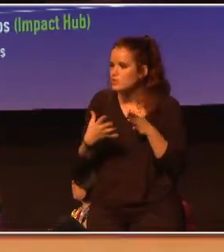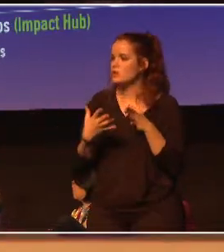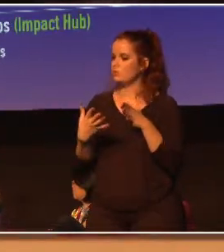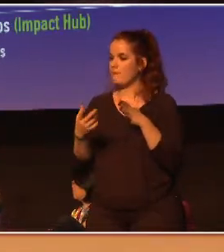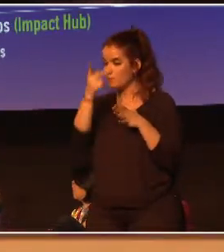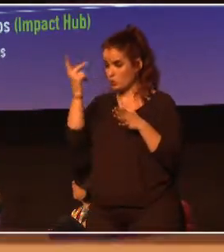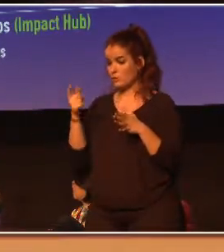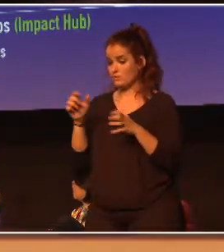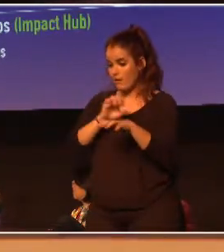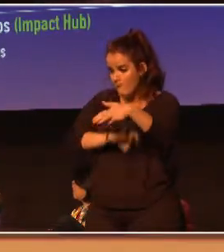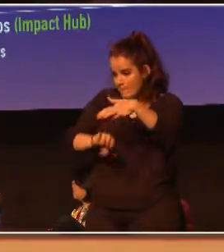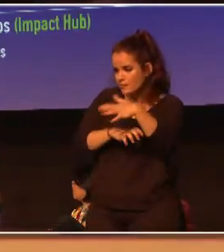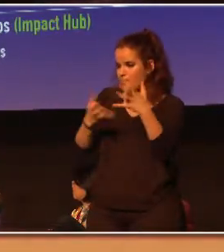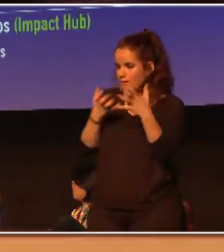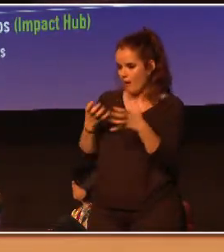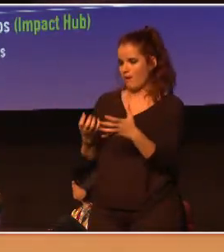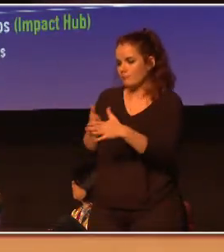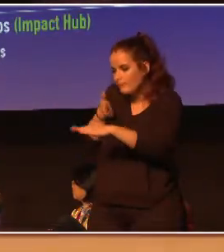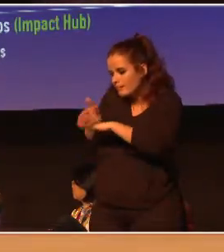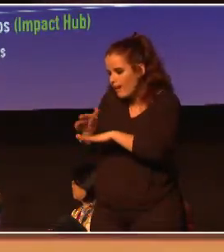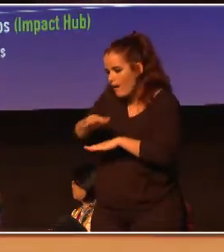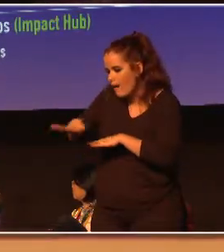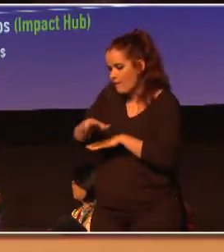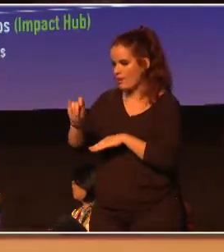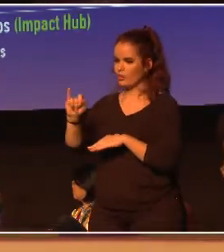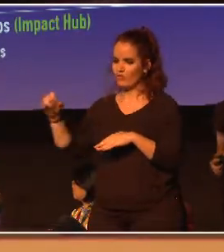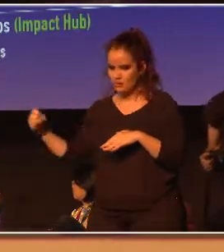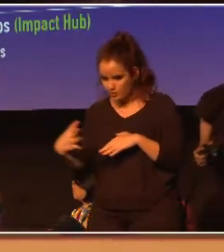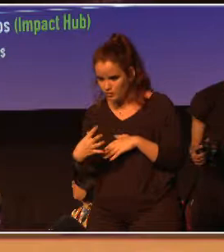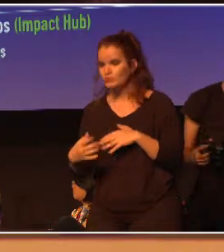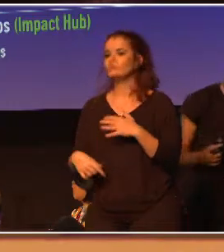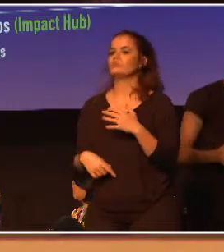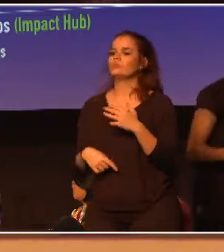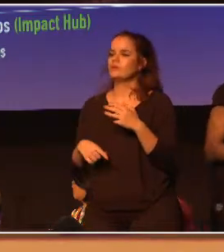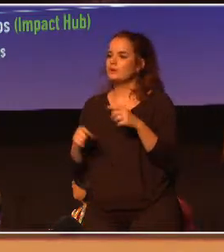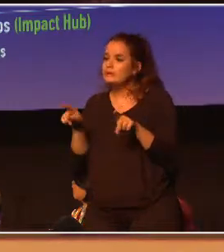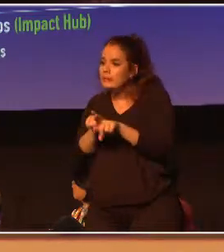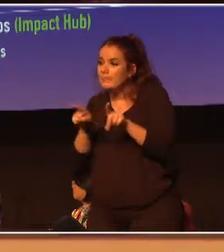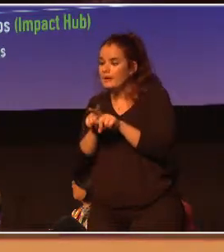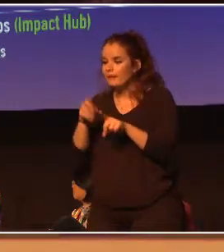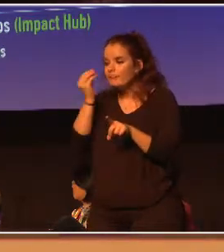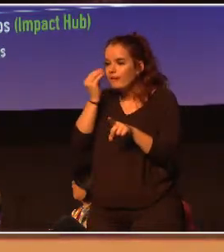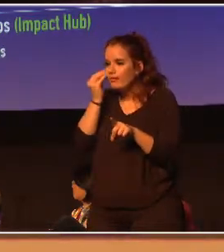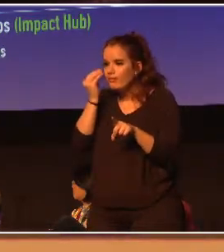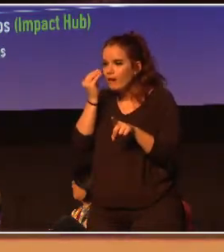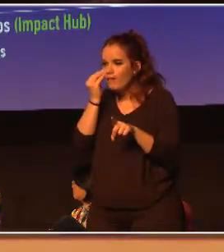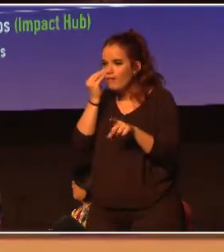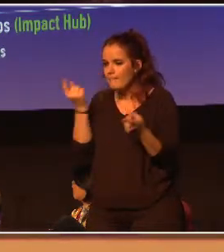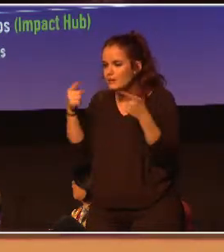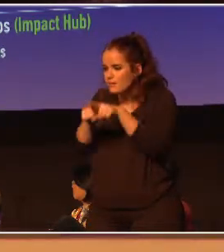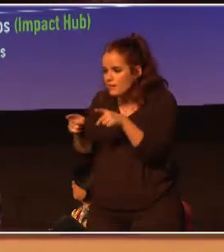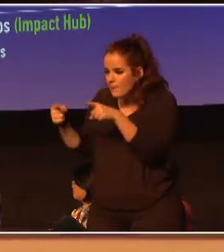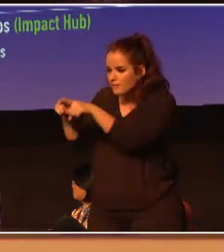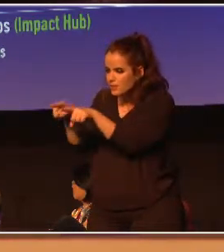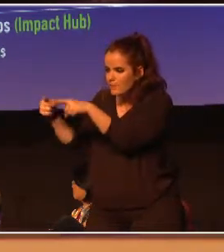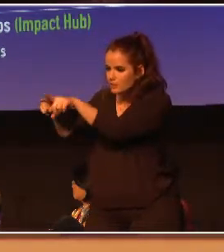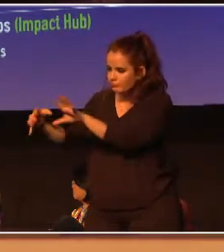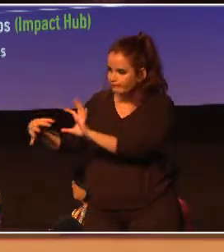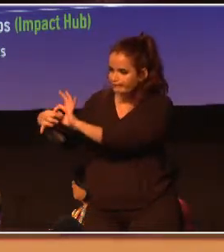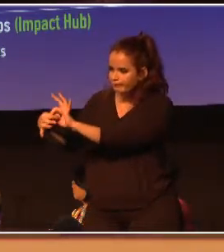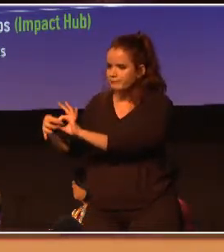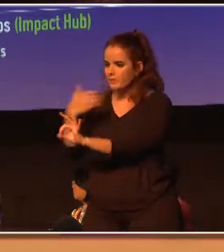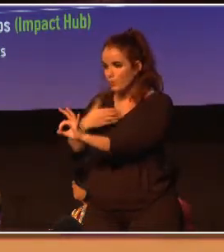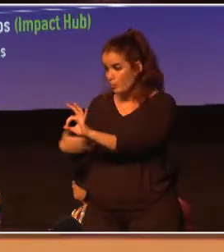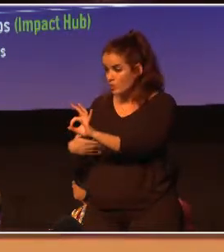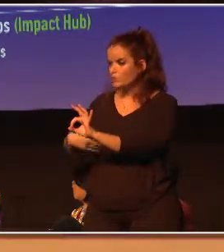mundo da inovação e da diversidade. E, basicamente, tentando trabalhar com parcerias estratégicas com o poder público